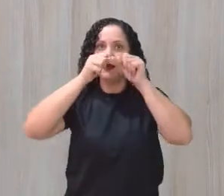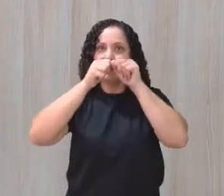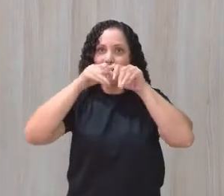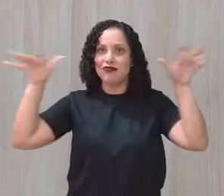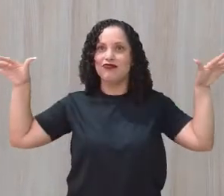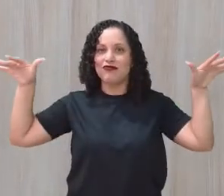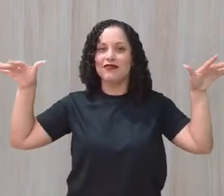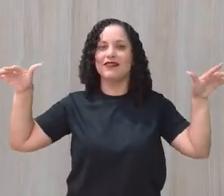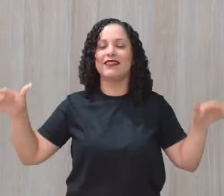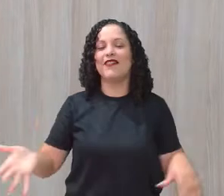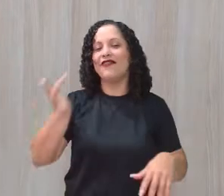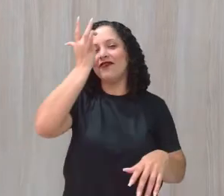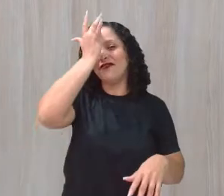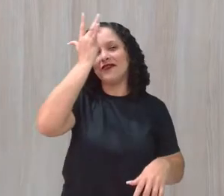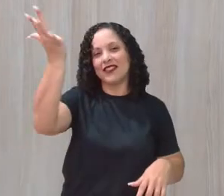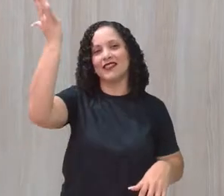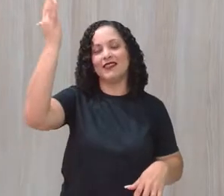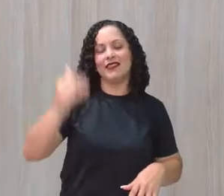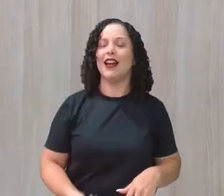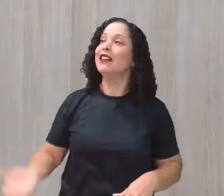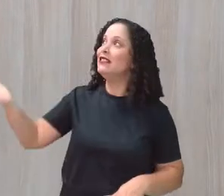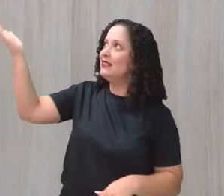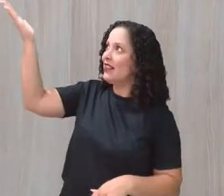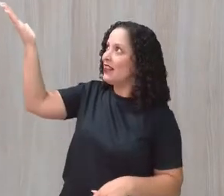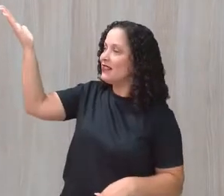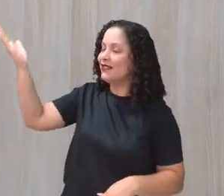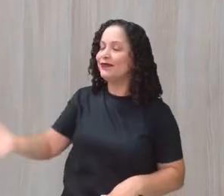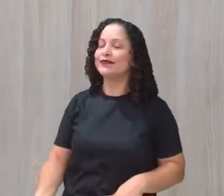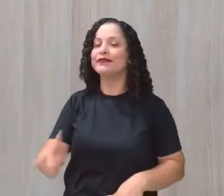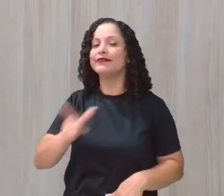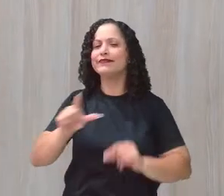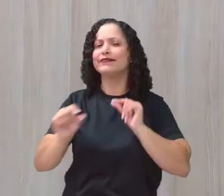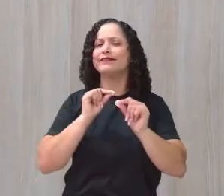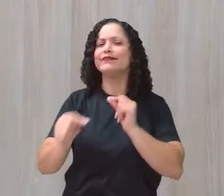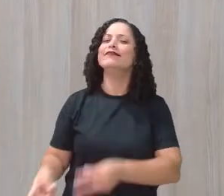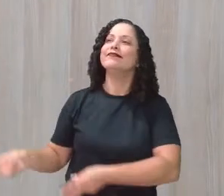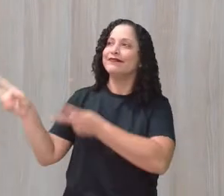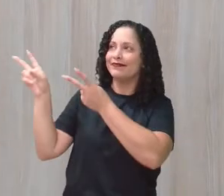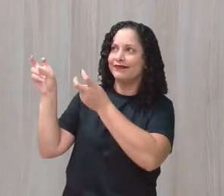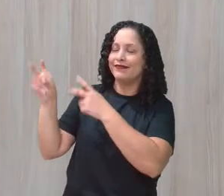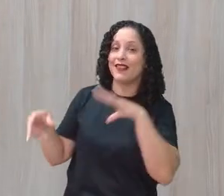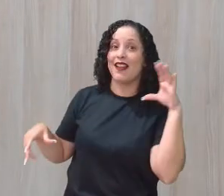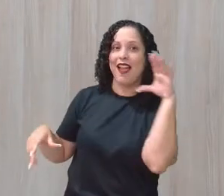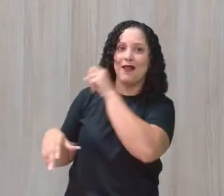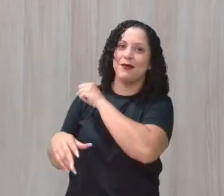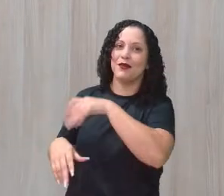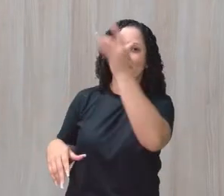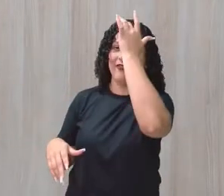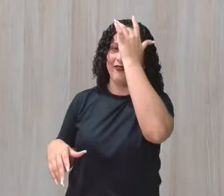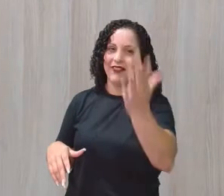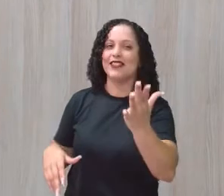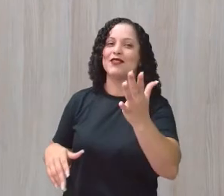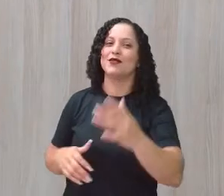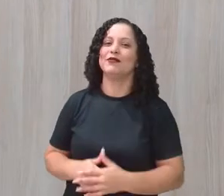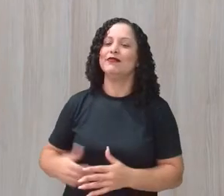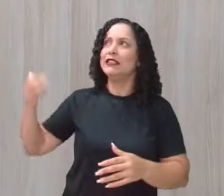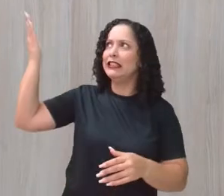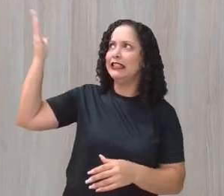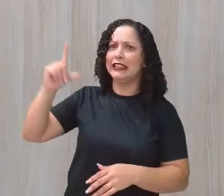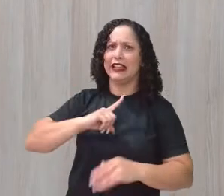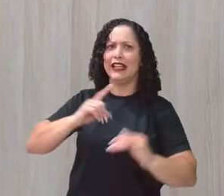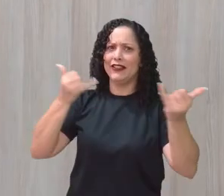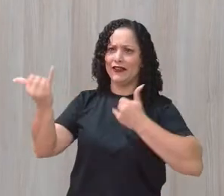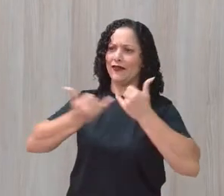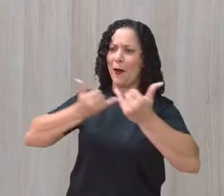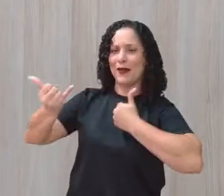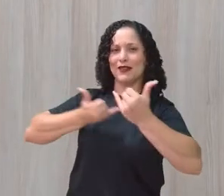veio para facilitar. E nessa tirinha, nós percebemos isso. Então, essa tirinha, ela traz para a gente informações,